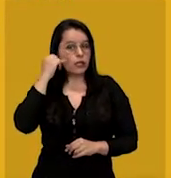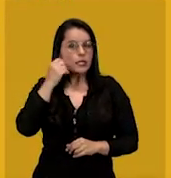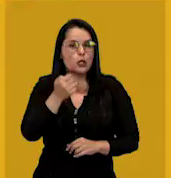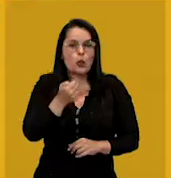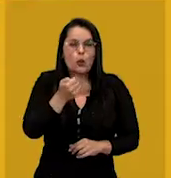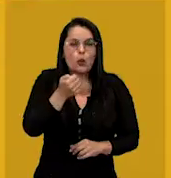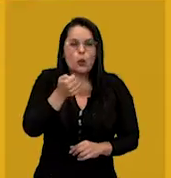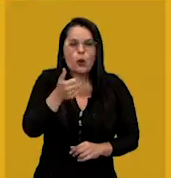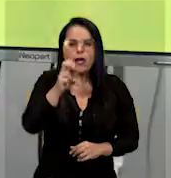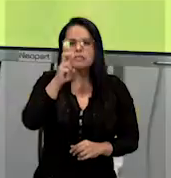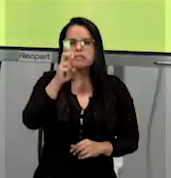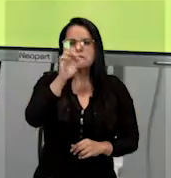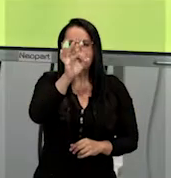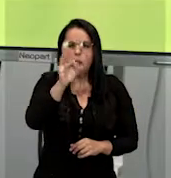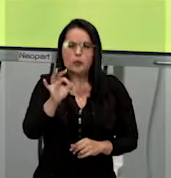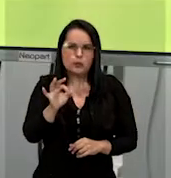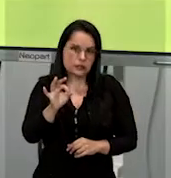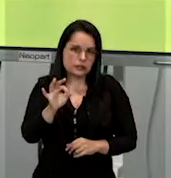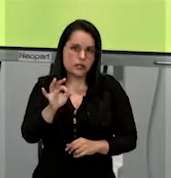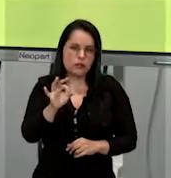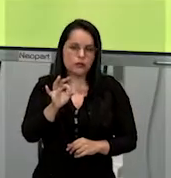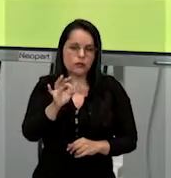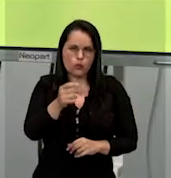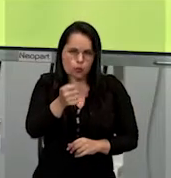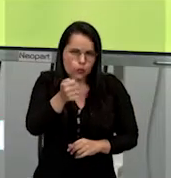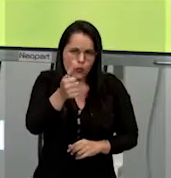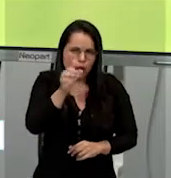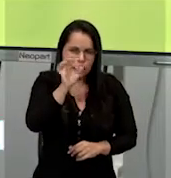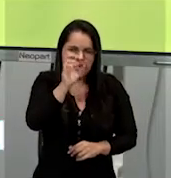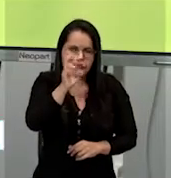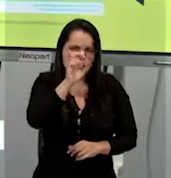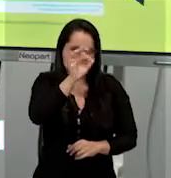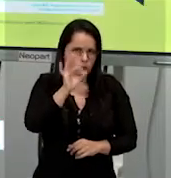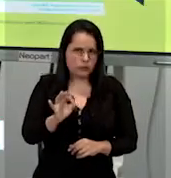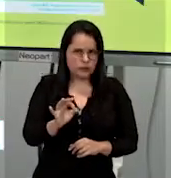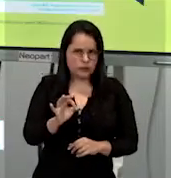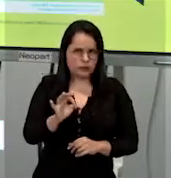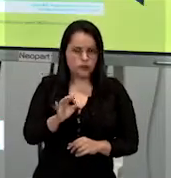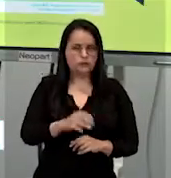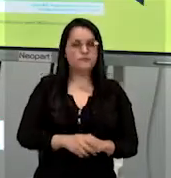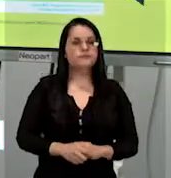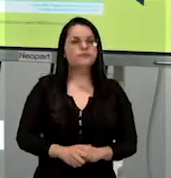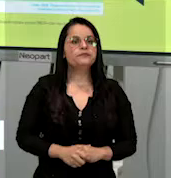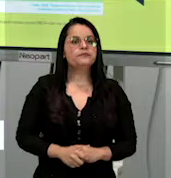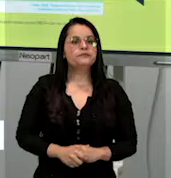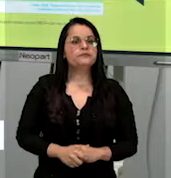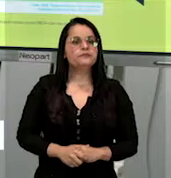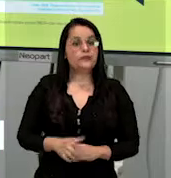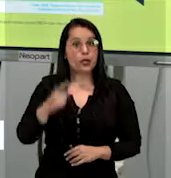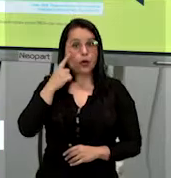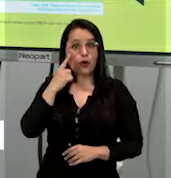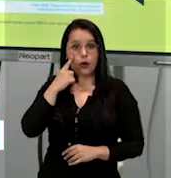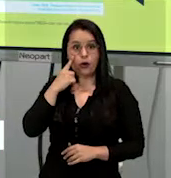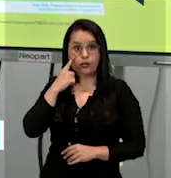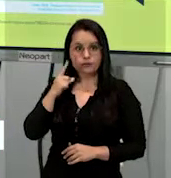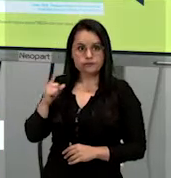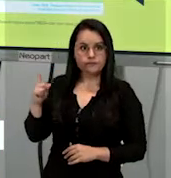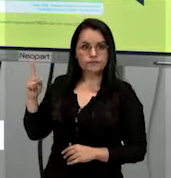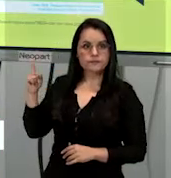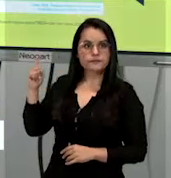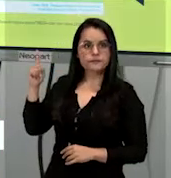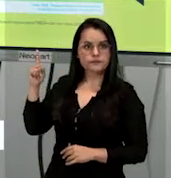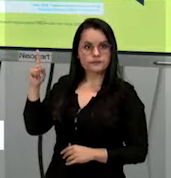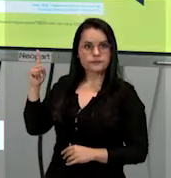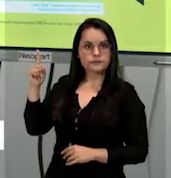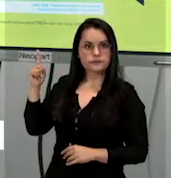quase 5%, um pouquinho menos que 5%. Bem, eu trouxe para vocês esse quadro aqui de